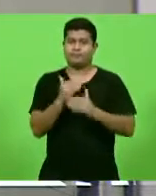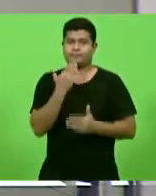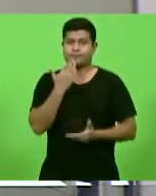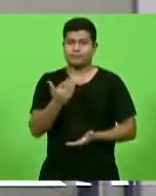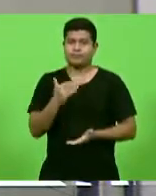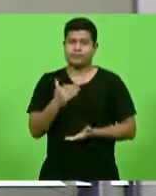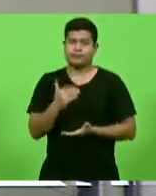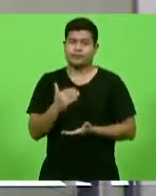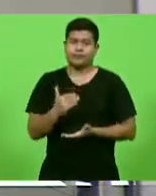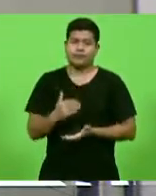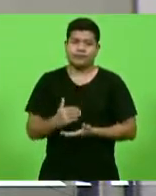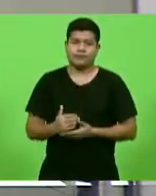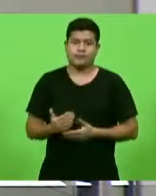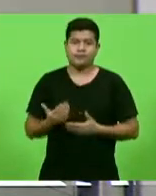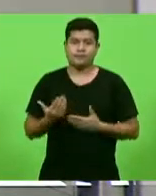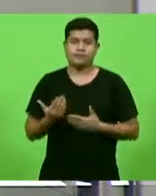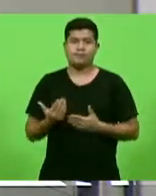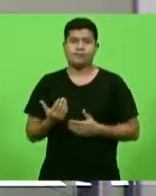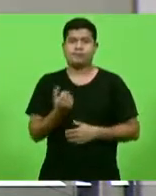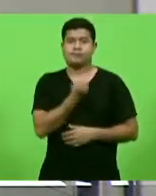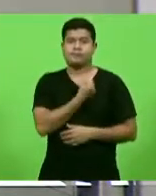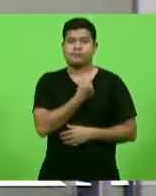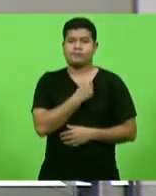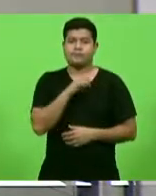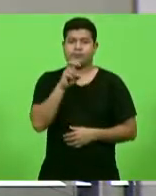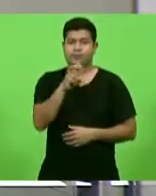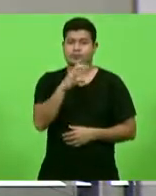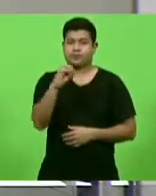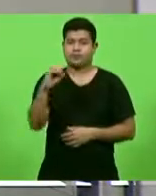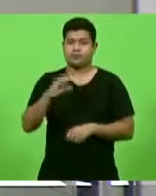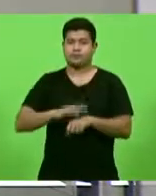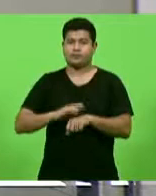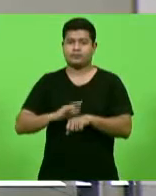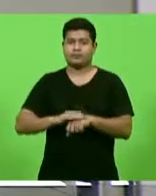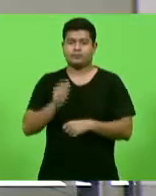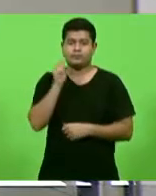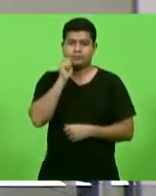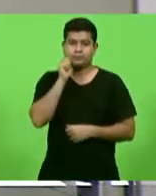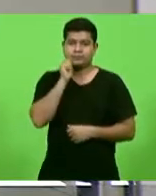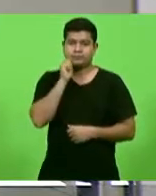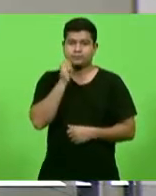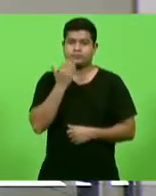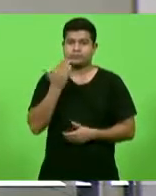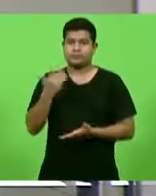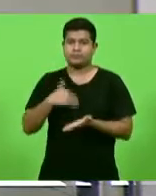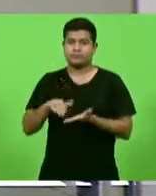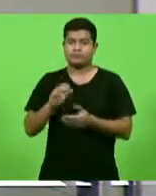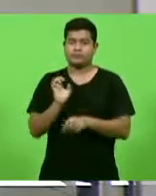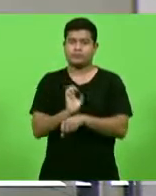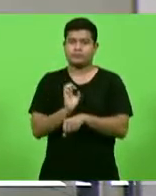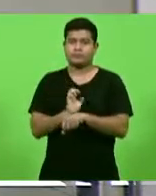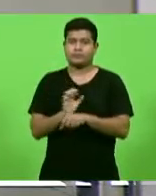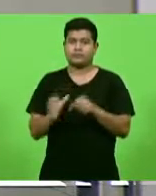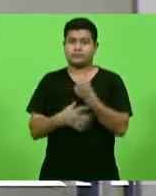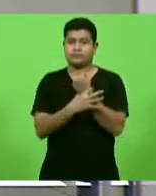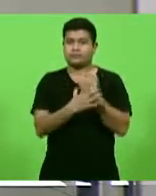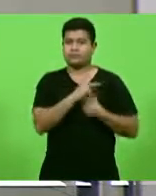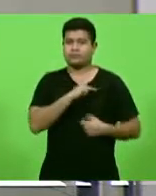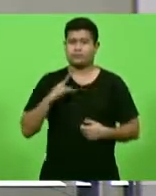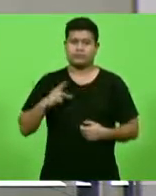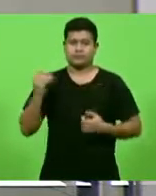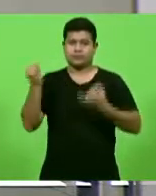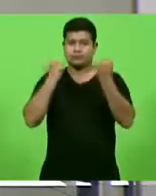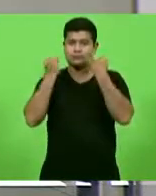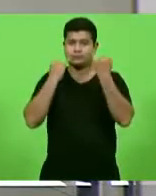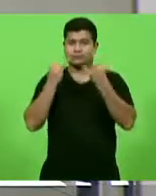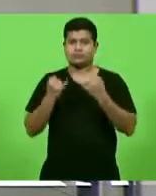unanimidade. Requerimentos. Requerimento 500, autor, deputada Ana Campagnolo, solicitando ao secretário de Estado da Segurança Pública informações